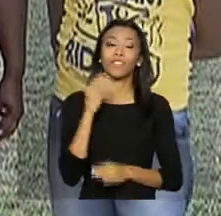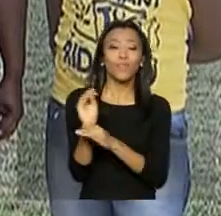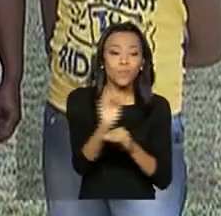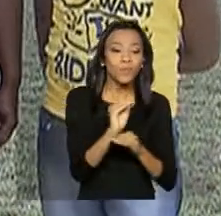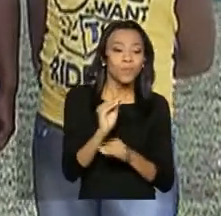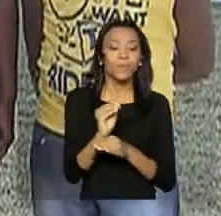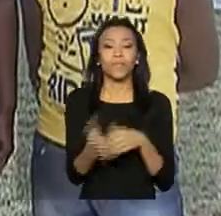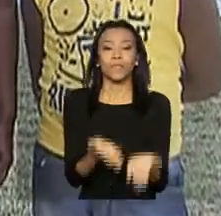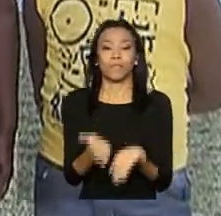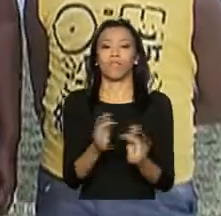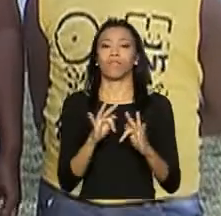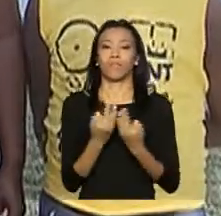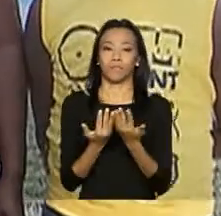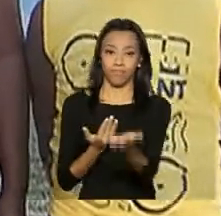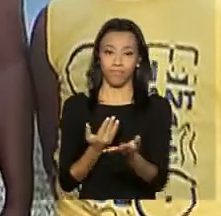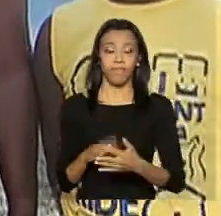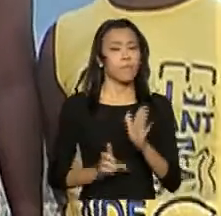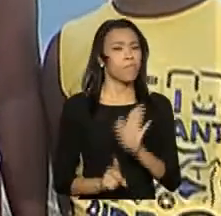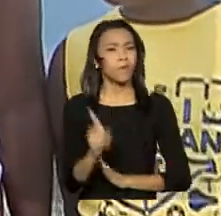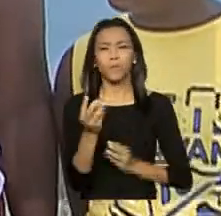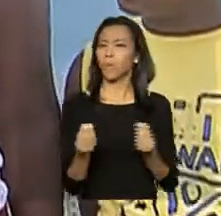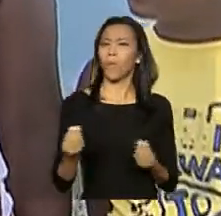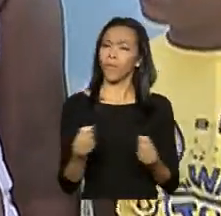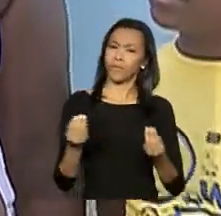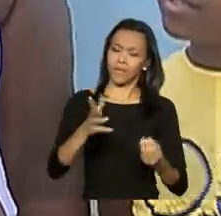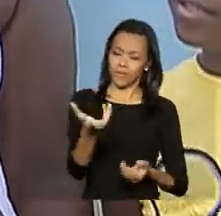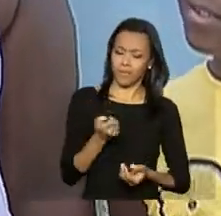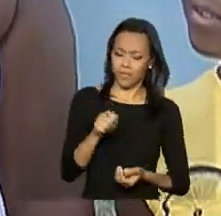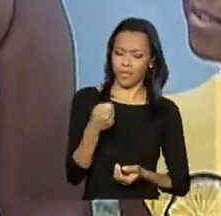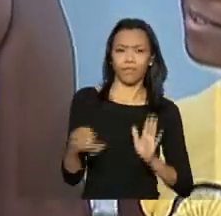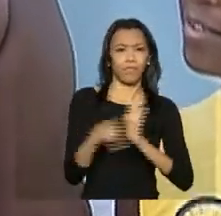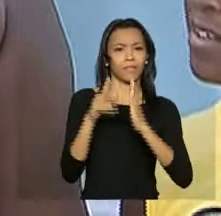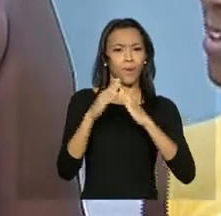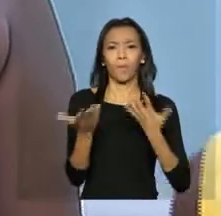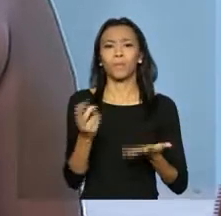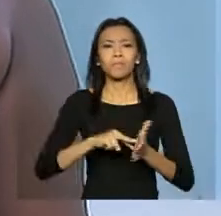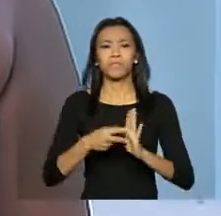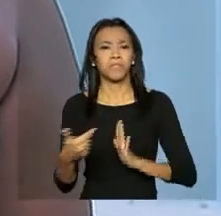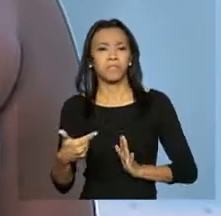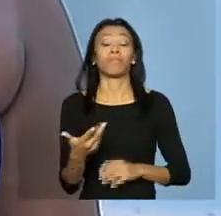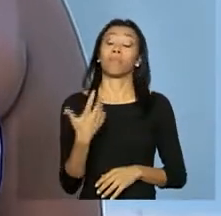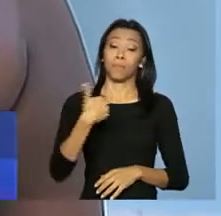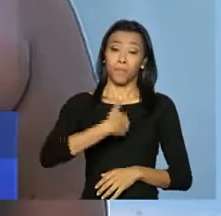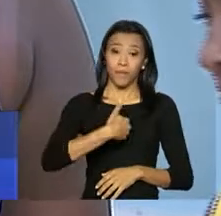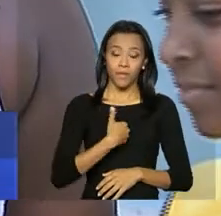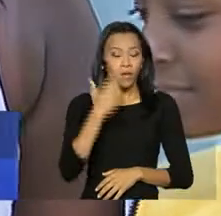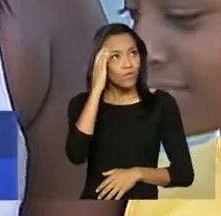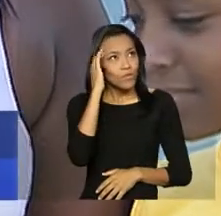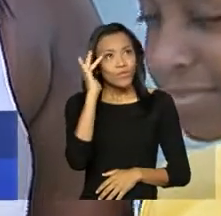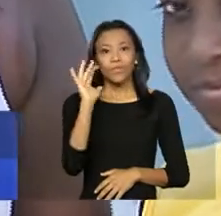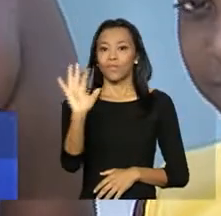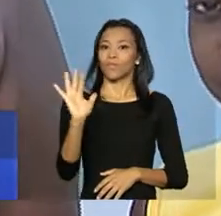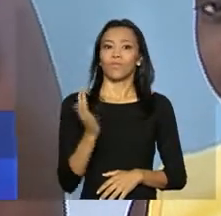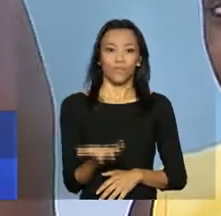da família. Eugênia, o que que representa para você estar recebendo a chave da casa própria? Para mim é o sonho da minha casa